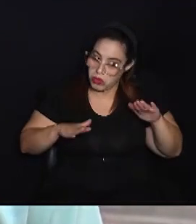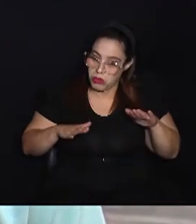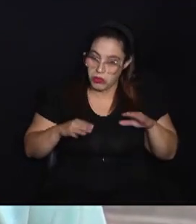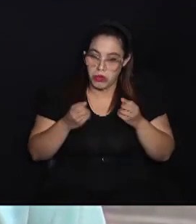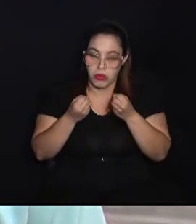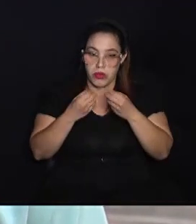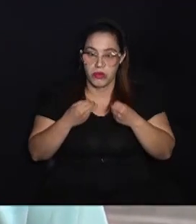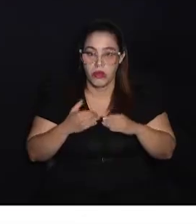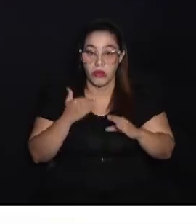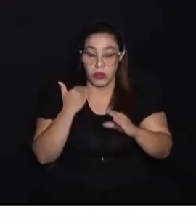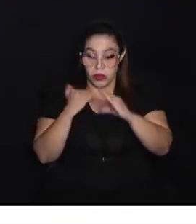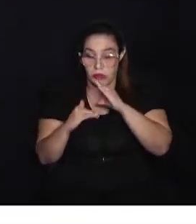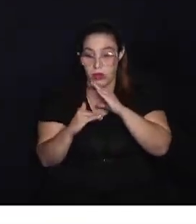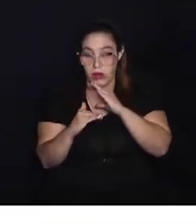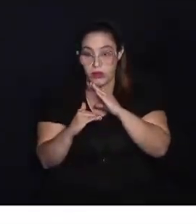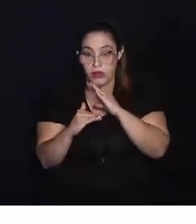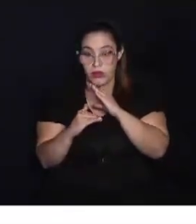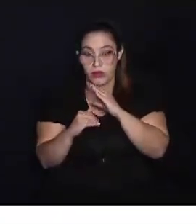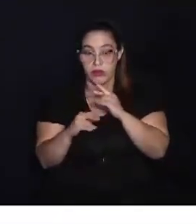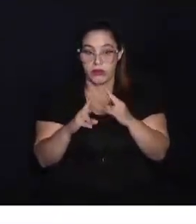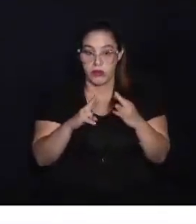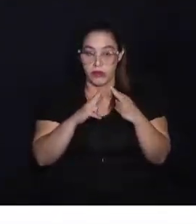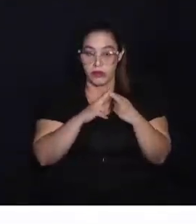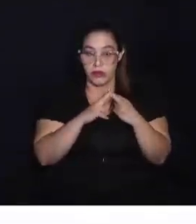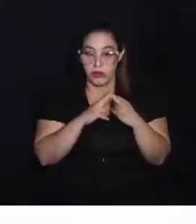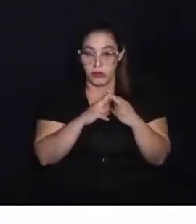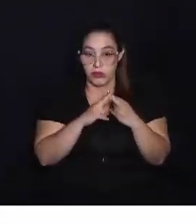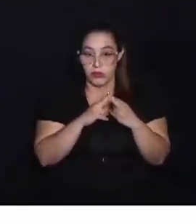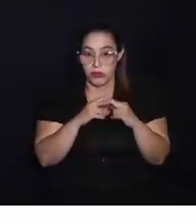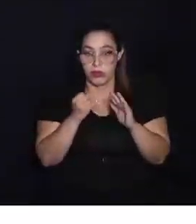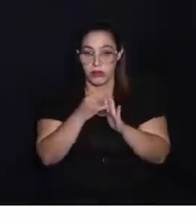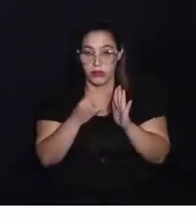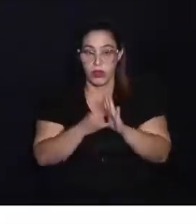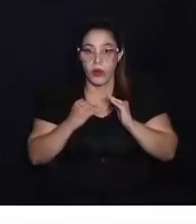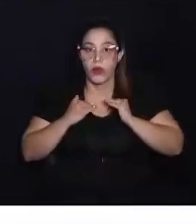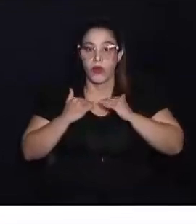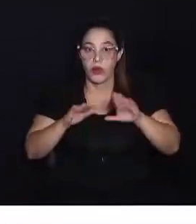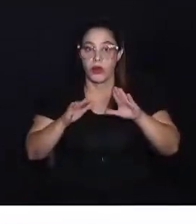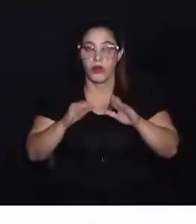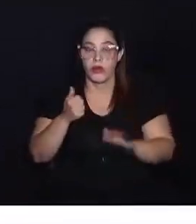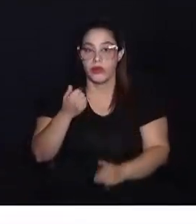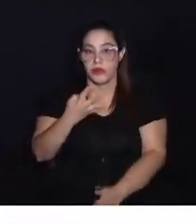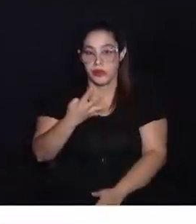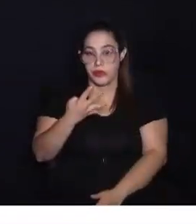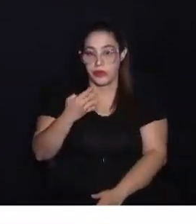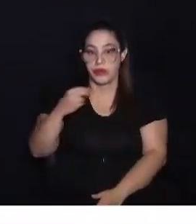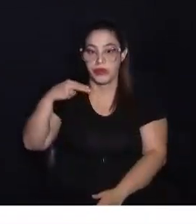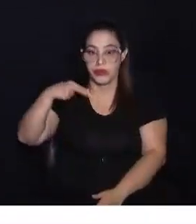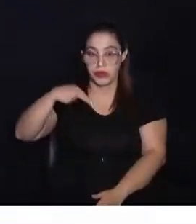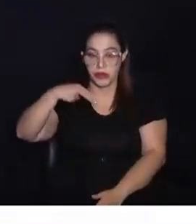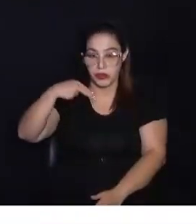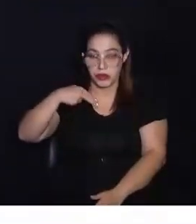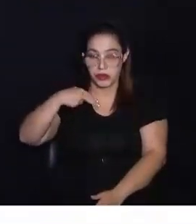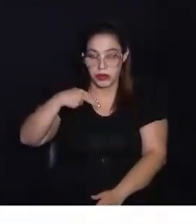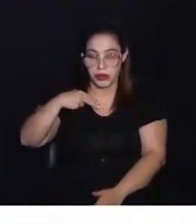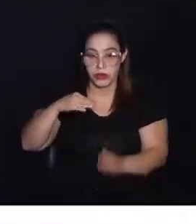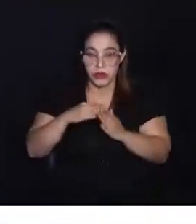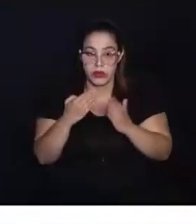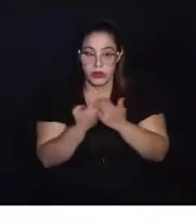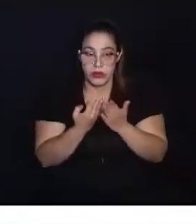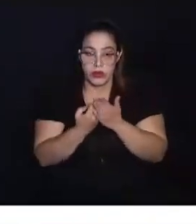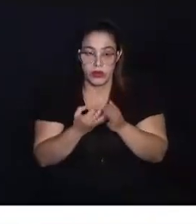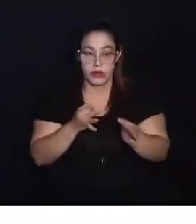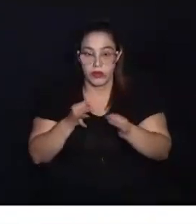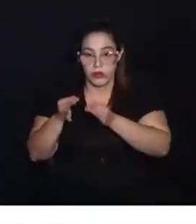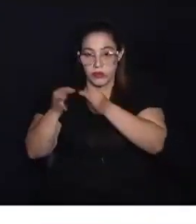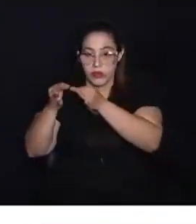informado pelo e-mail cadastrado. O resultado do cadastro será divulgado no dia 4 de novembro para as escolas